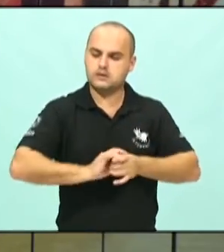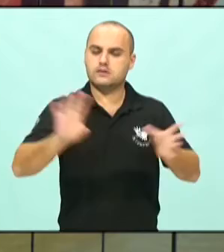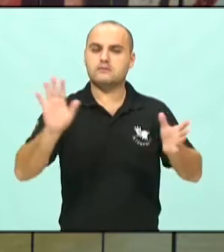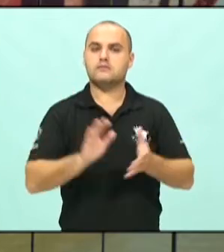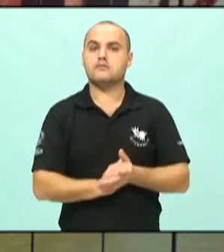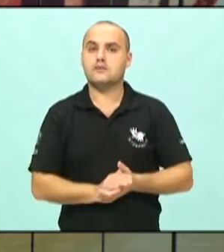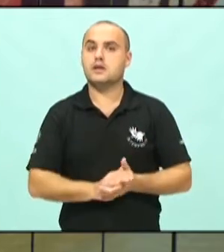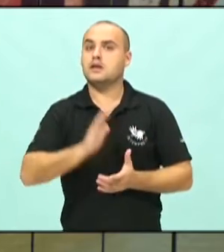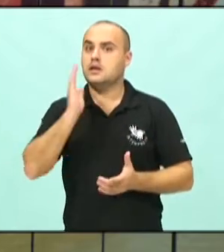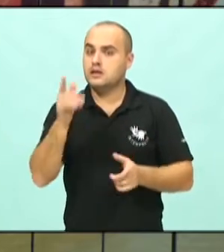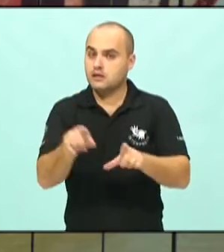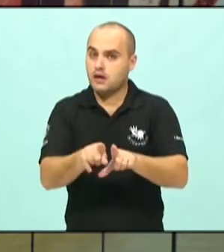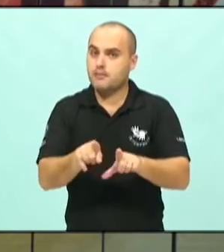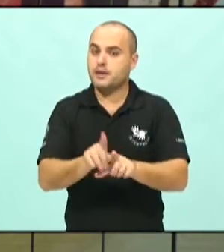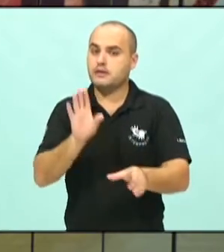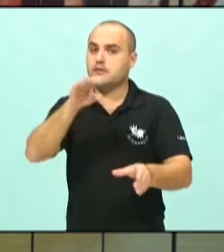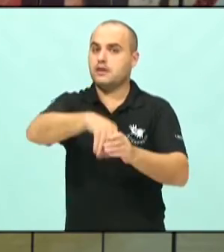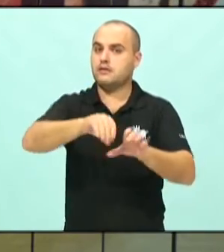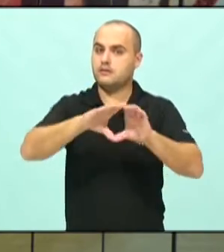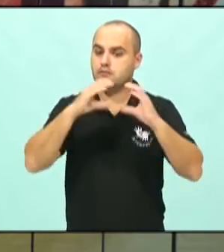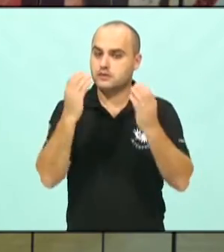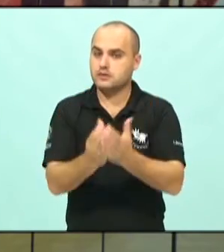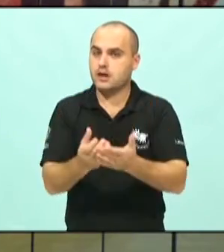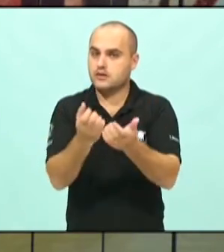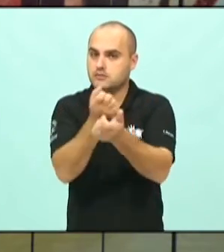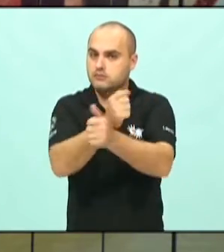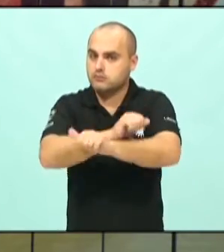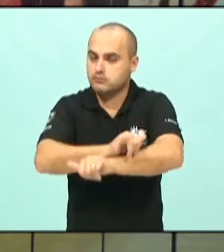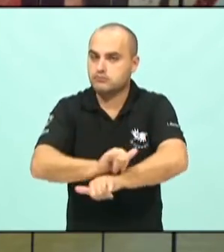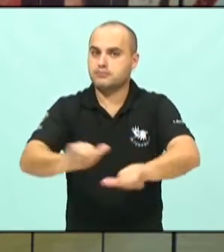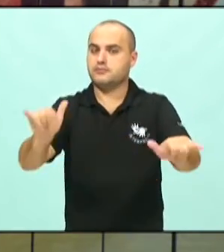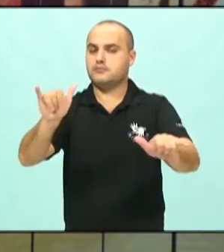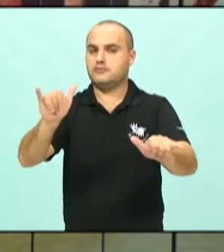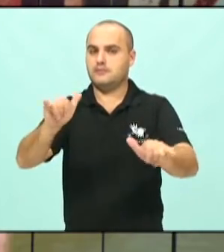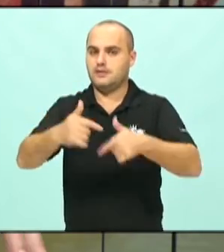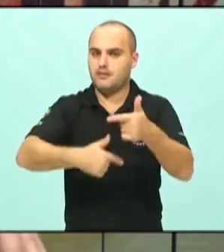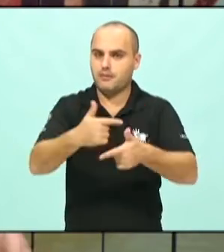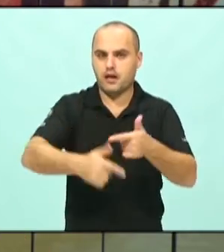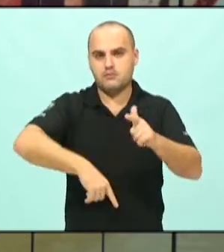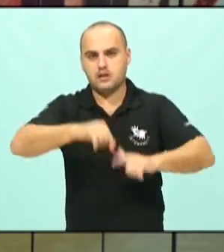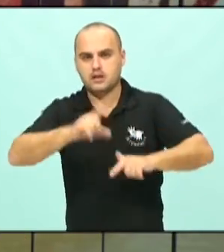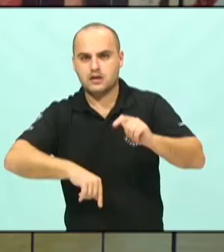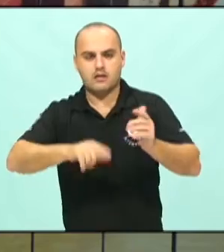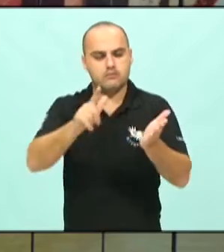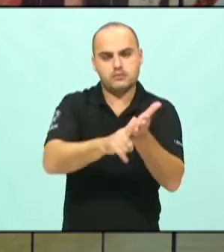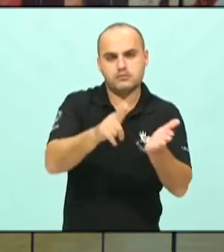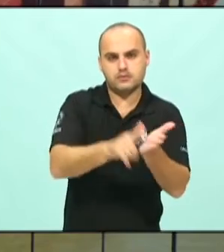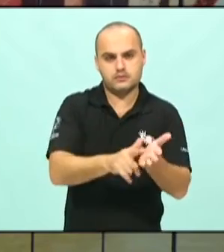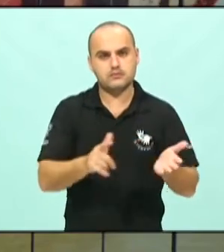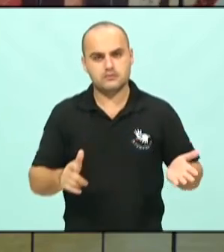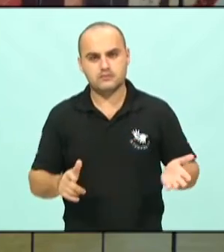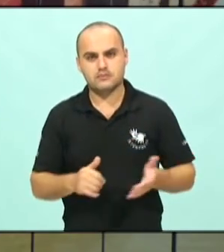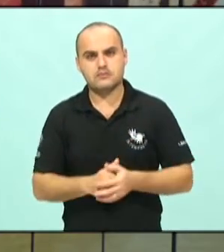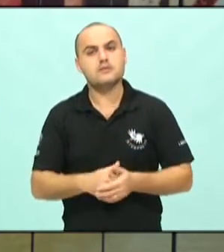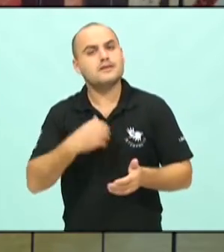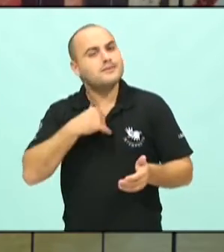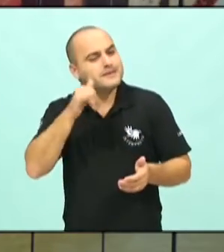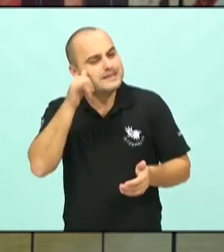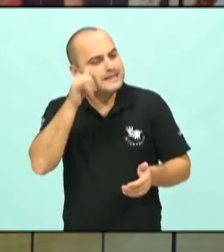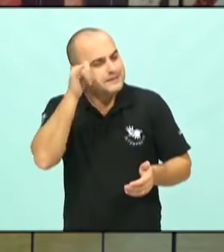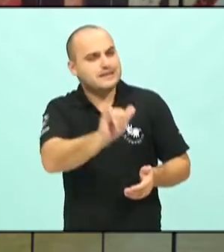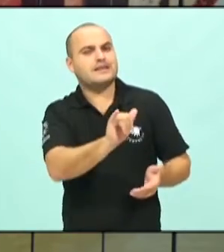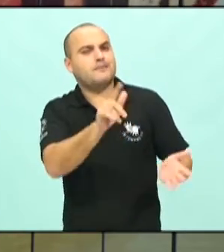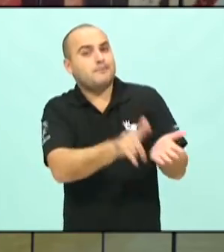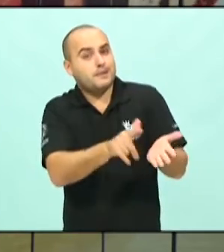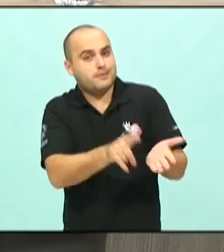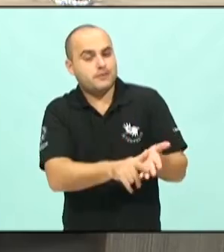está nas comunidades divulgando esse trabalho também com material, com folder, alguma coisa assim. A gente está evitando muito a questão do papel, né?